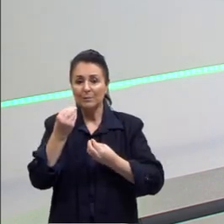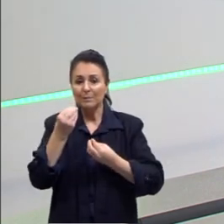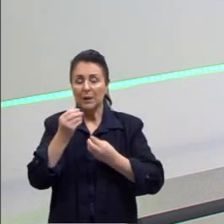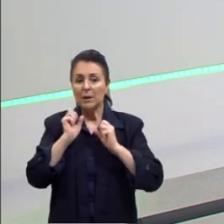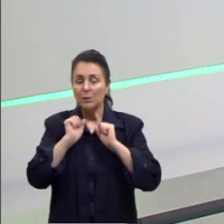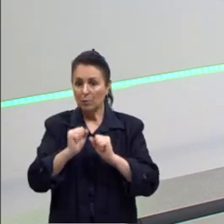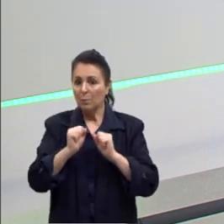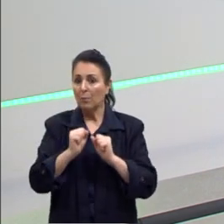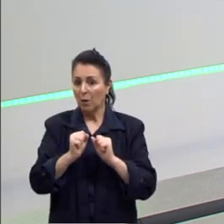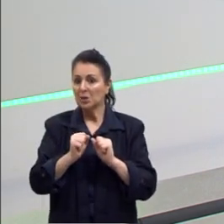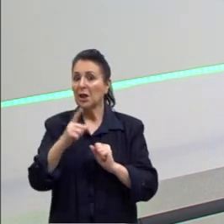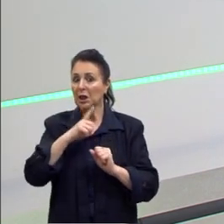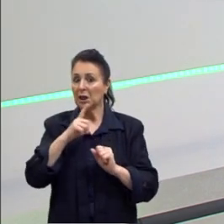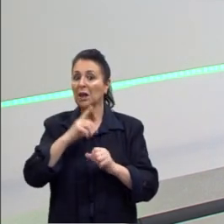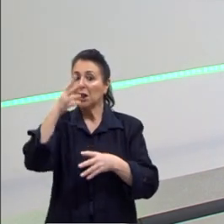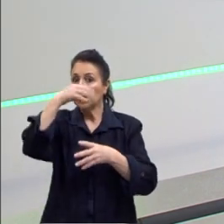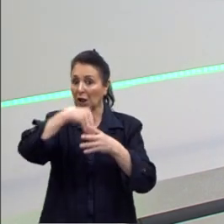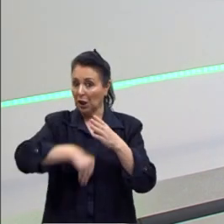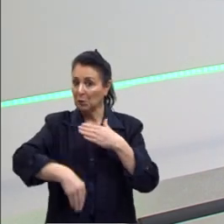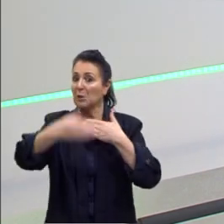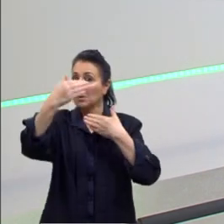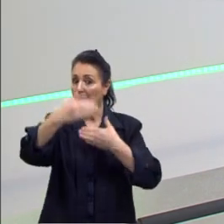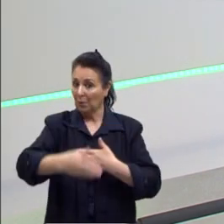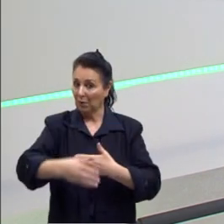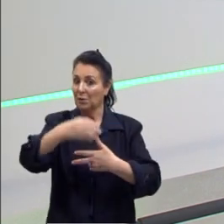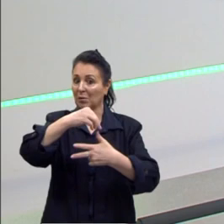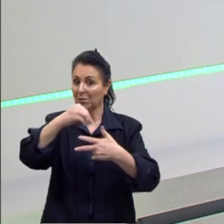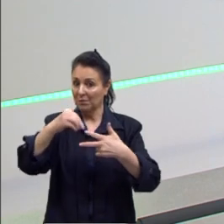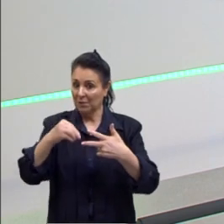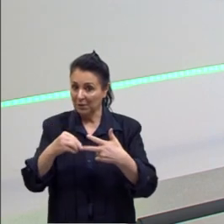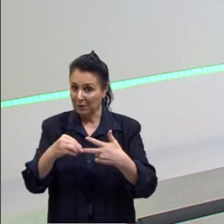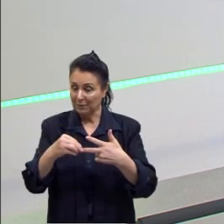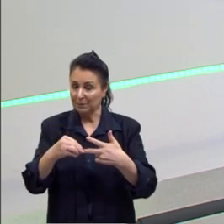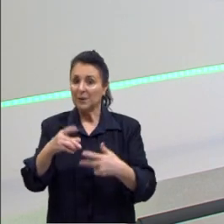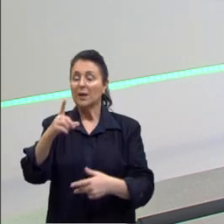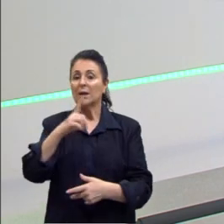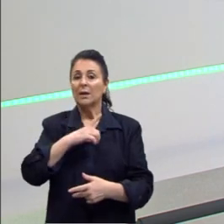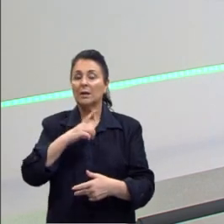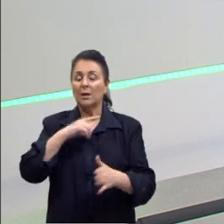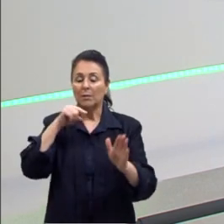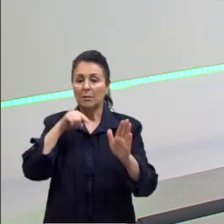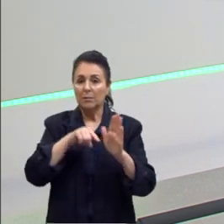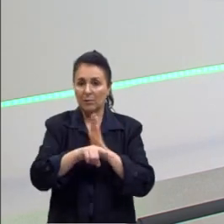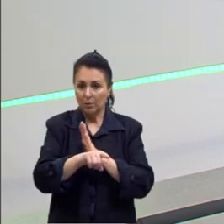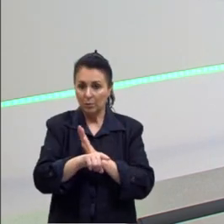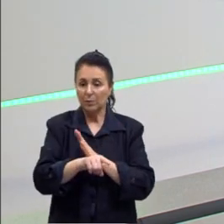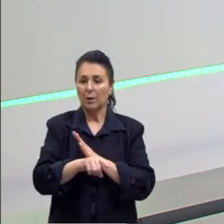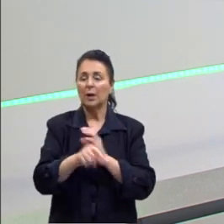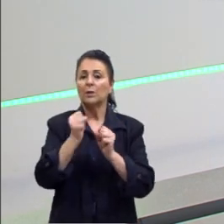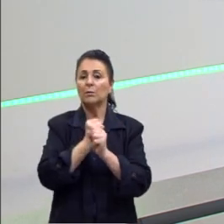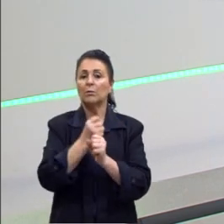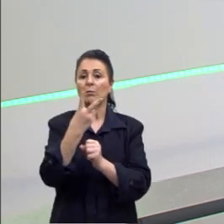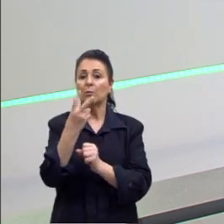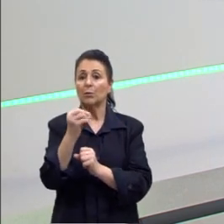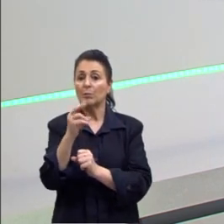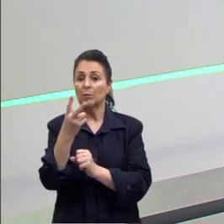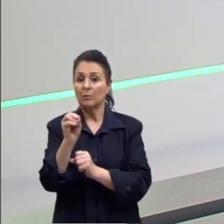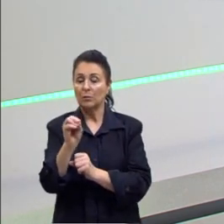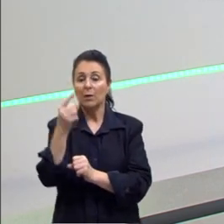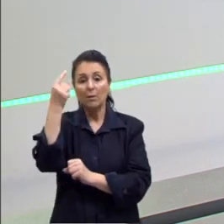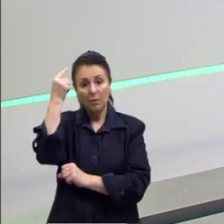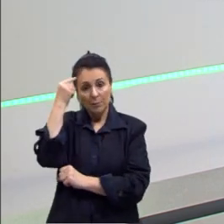questões podem se apresentar para nós na prova do Enem tá nós temos aqui uma questão que foi de 2020